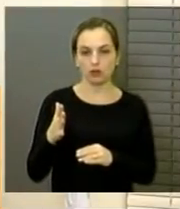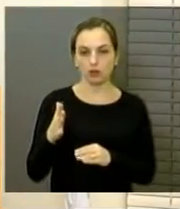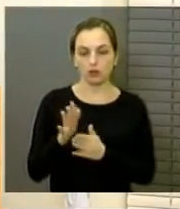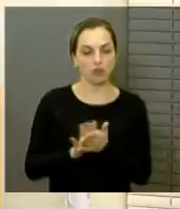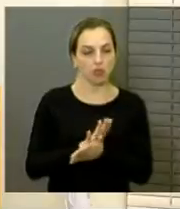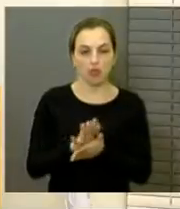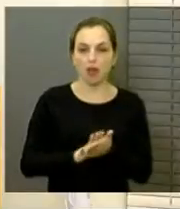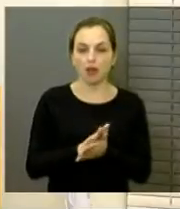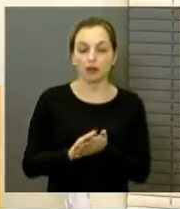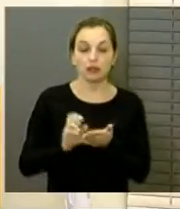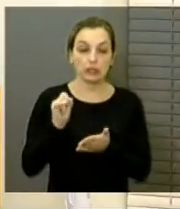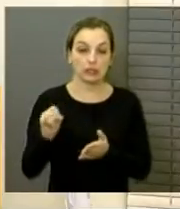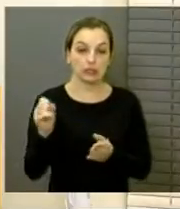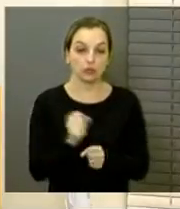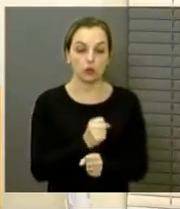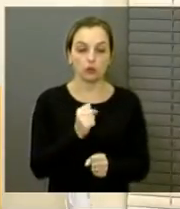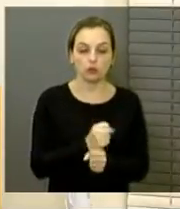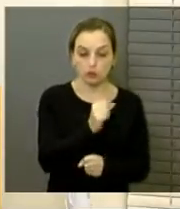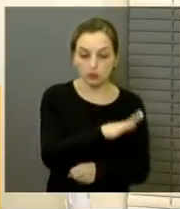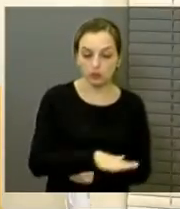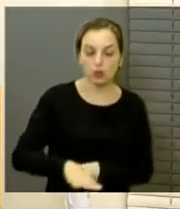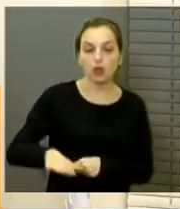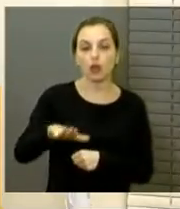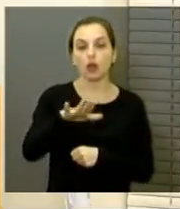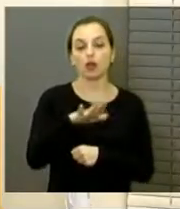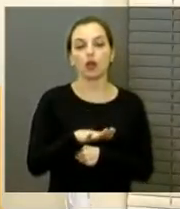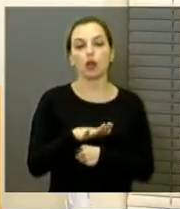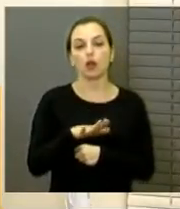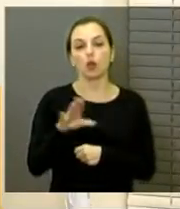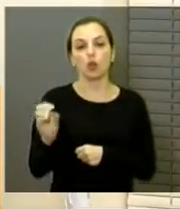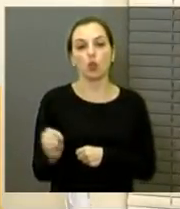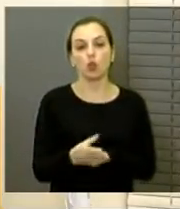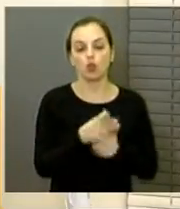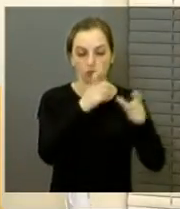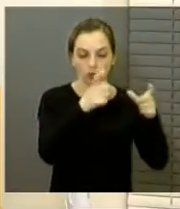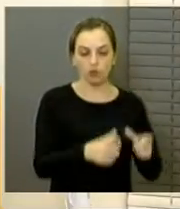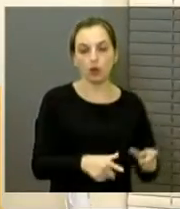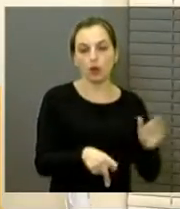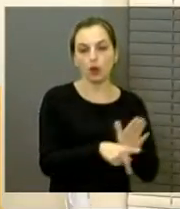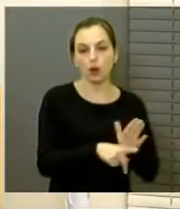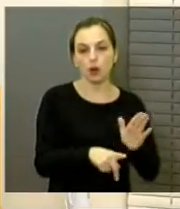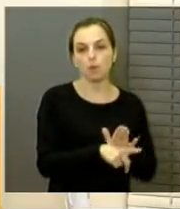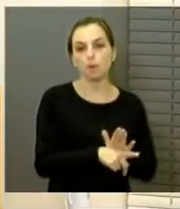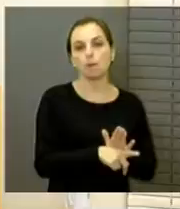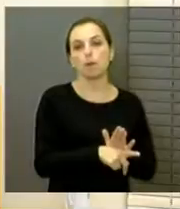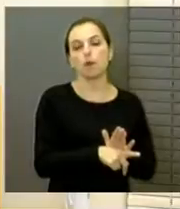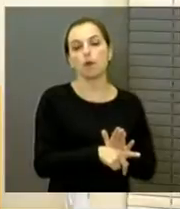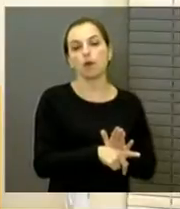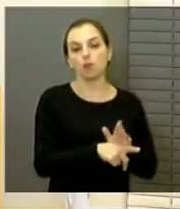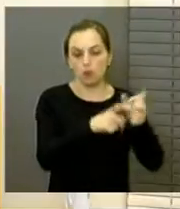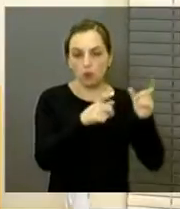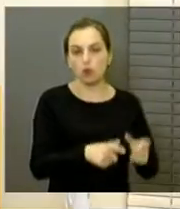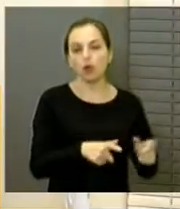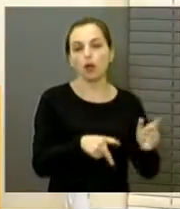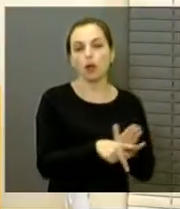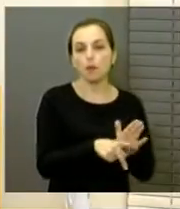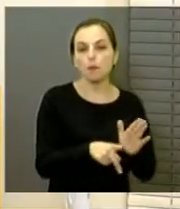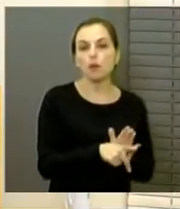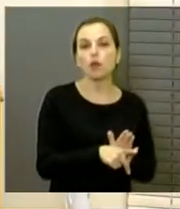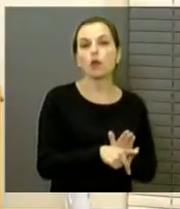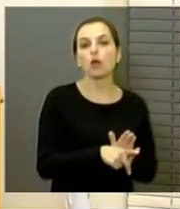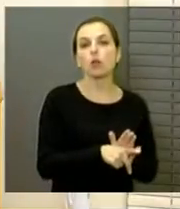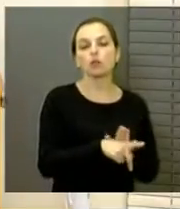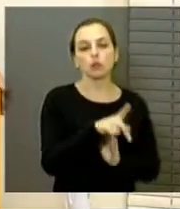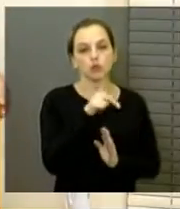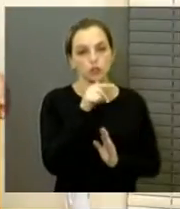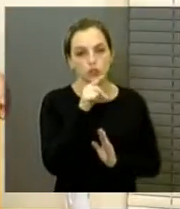isso se não construir naquela região um novo poço, um novo reservatório e uma